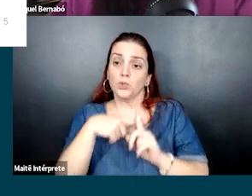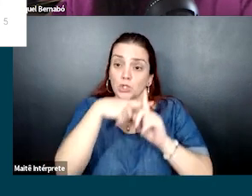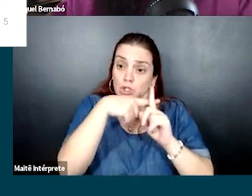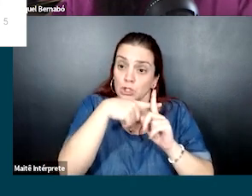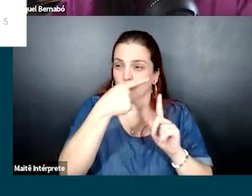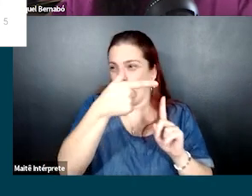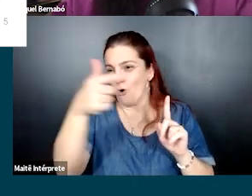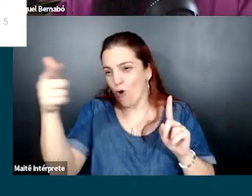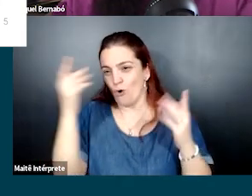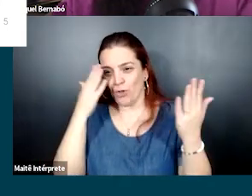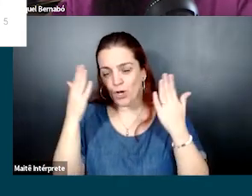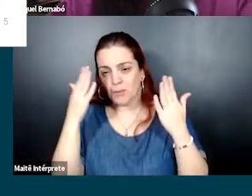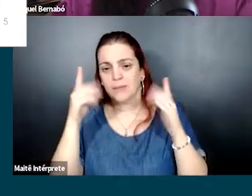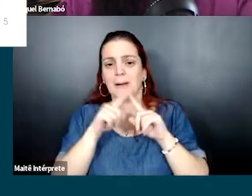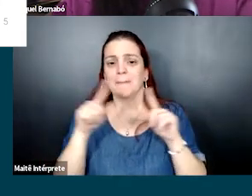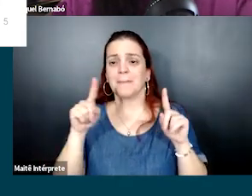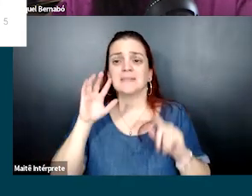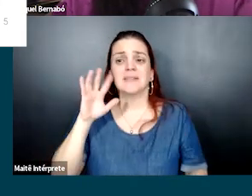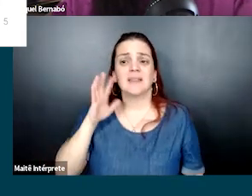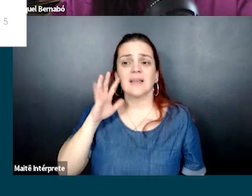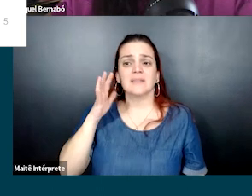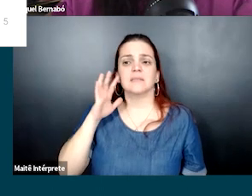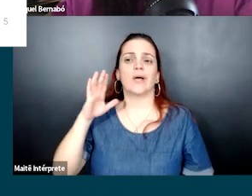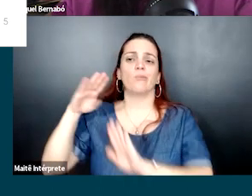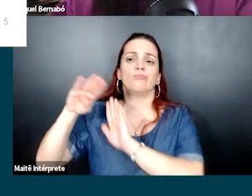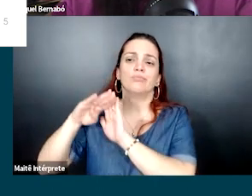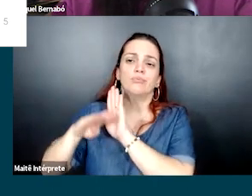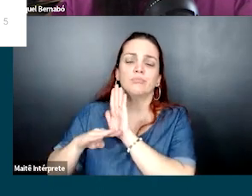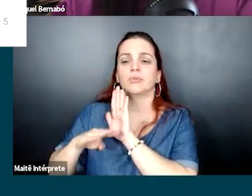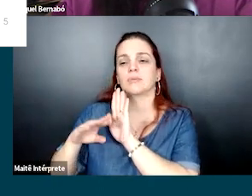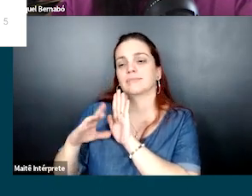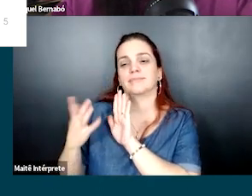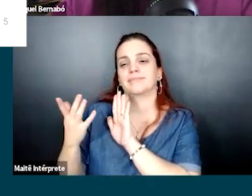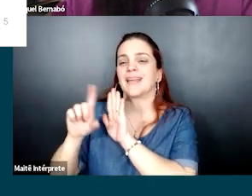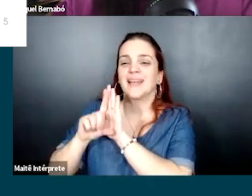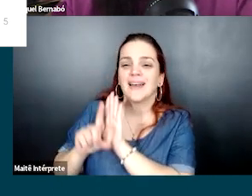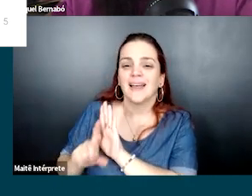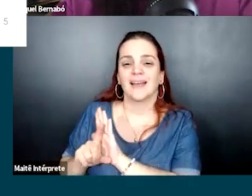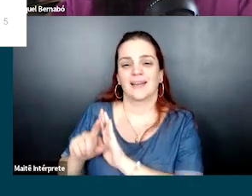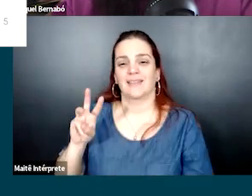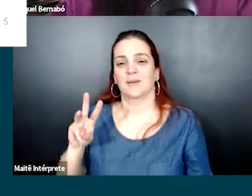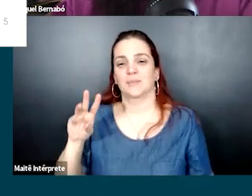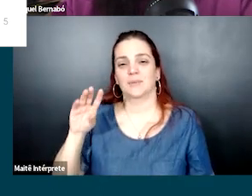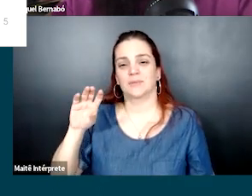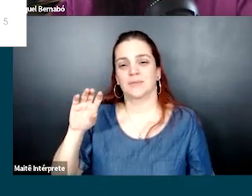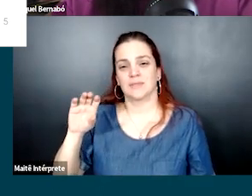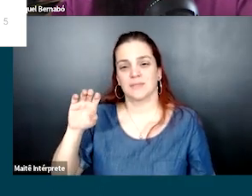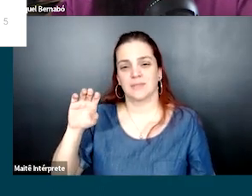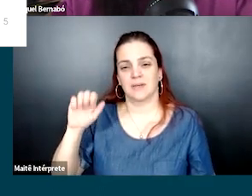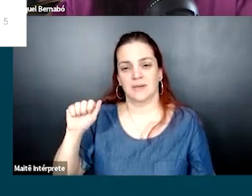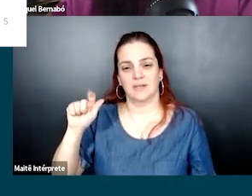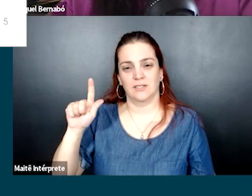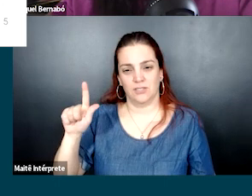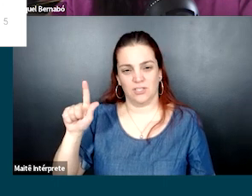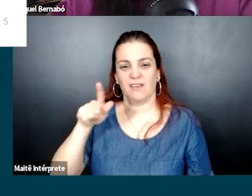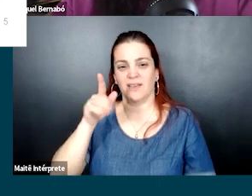as outras em relação à acessibilidade, as decisões elas eram tomadas muito com base em algumas diretrizes e boas práticas, como o